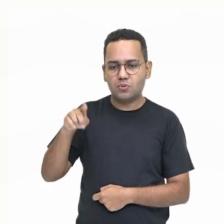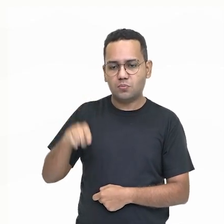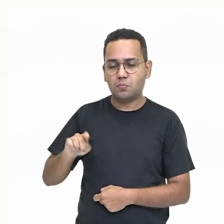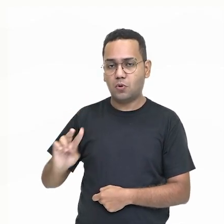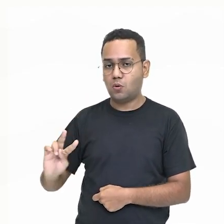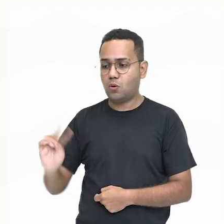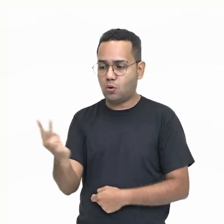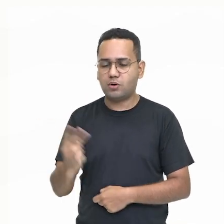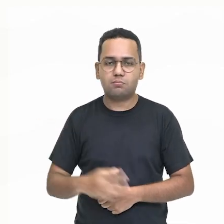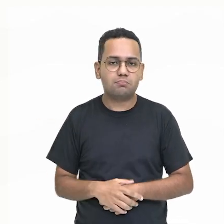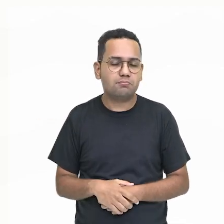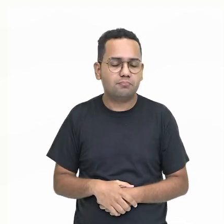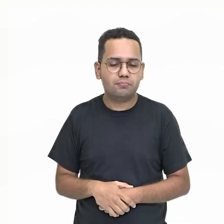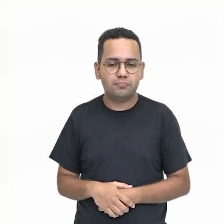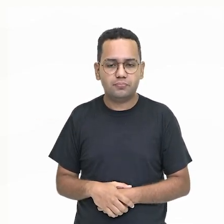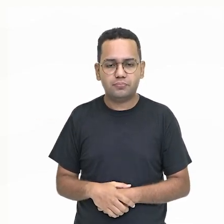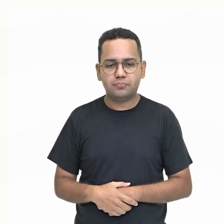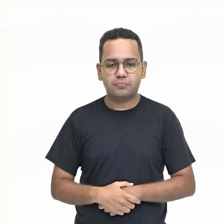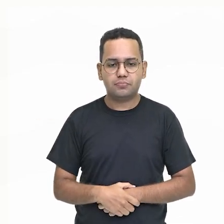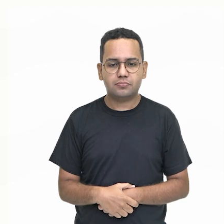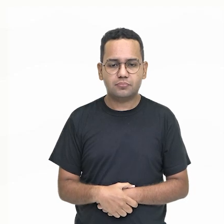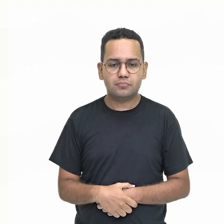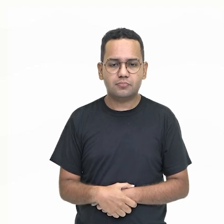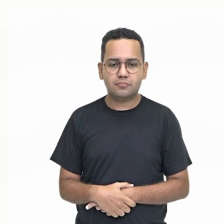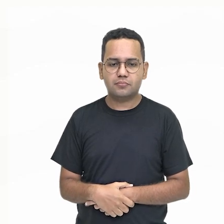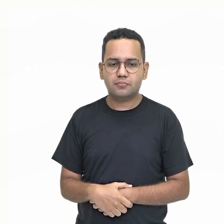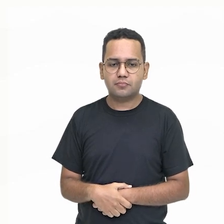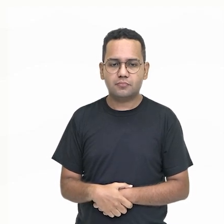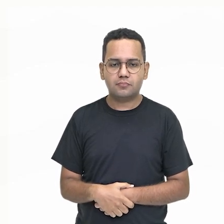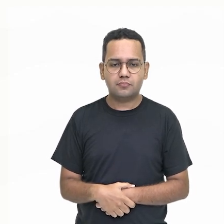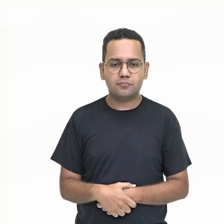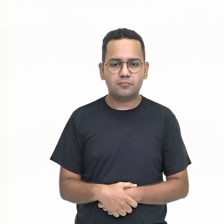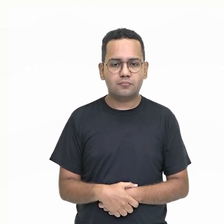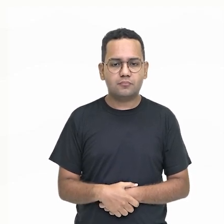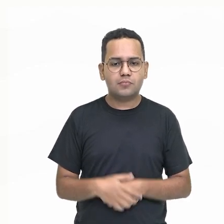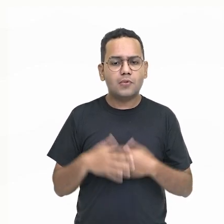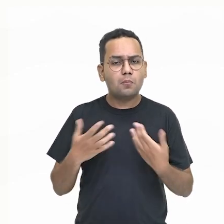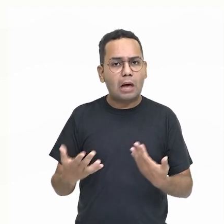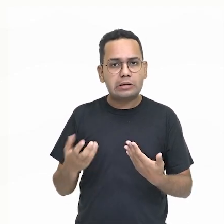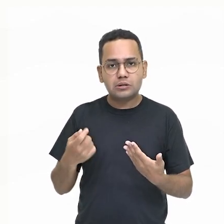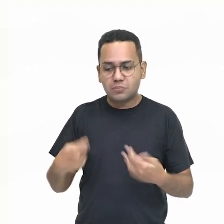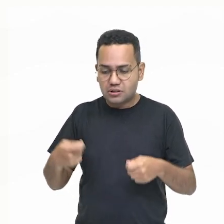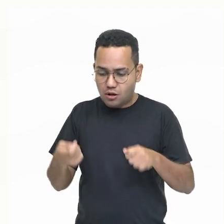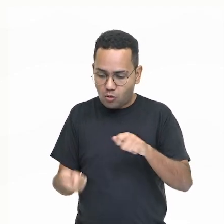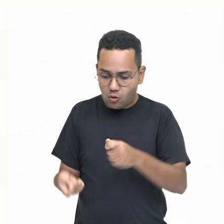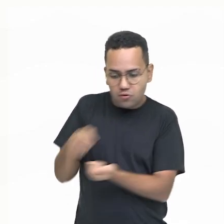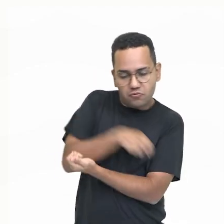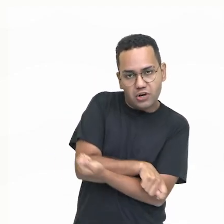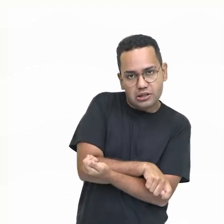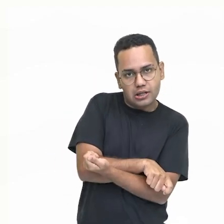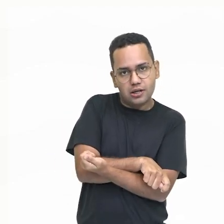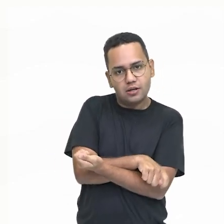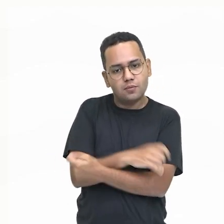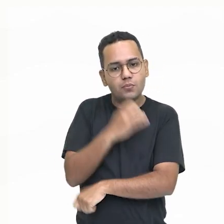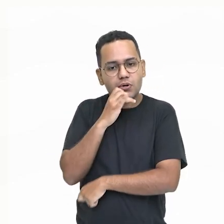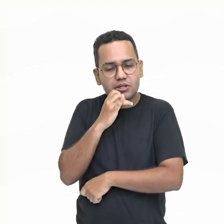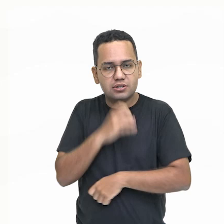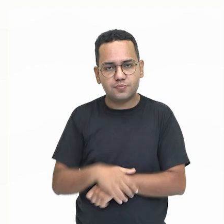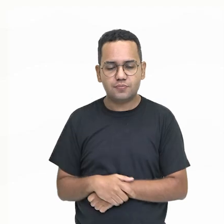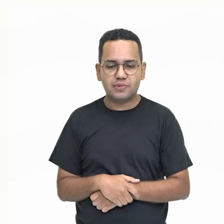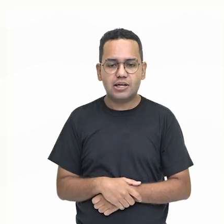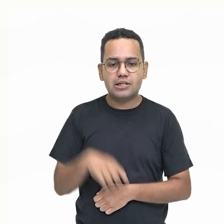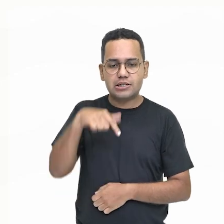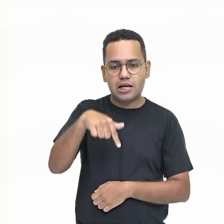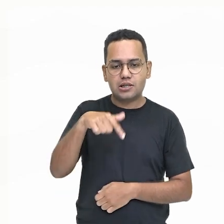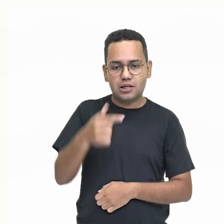km/h é claro que se eu tiver 72 km/h e quiser colocar em m/s dividindo por 3 se